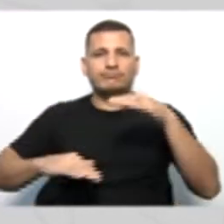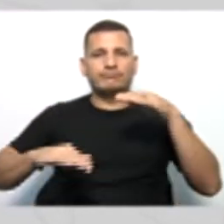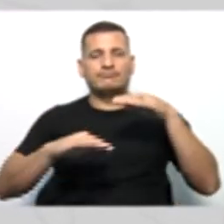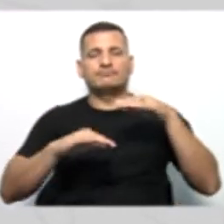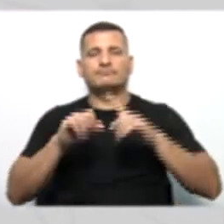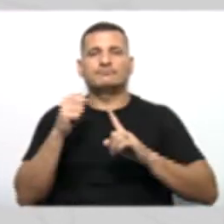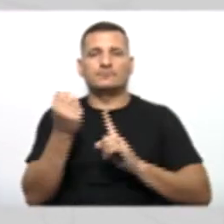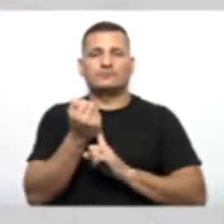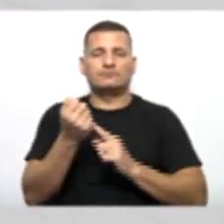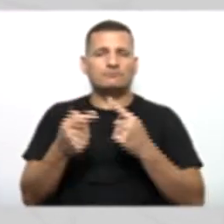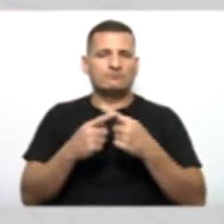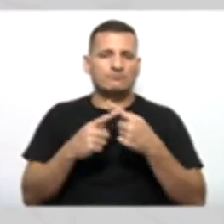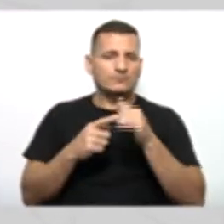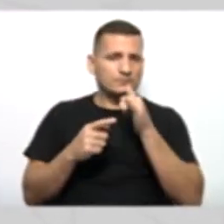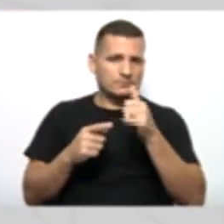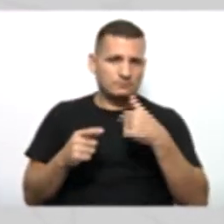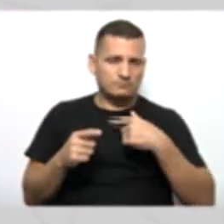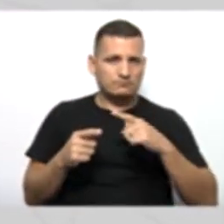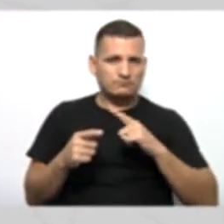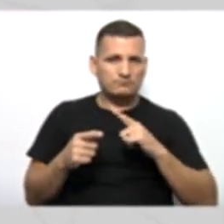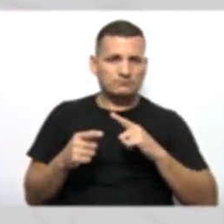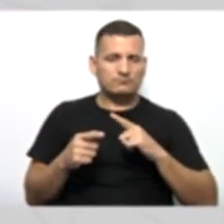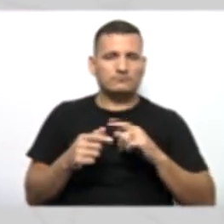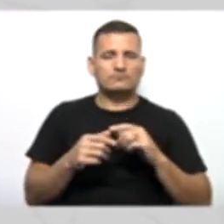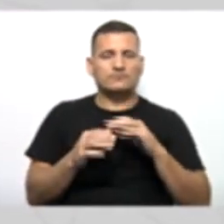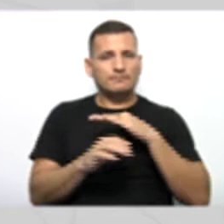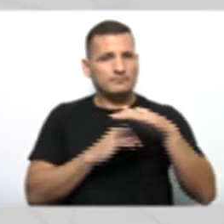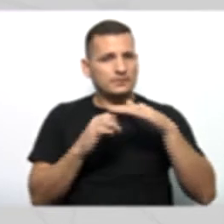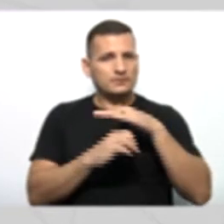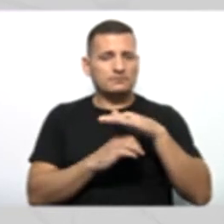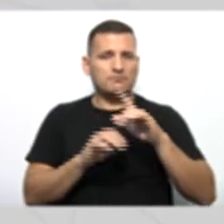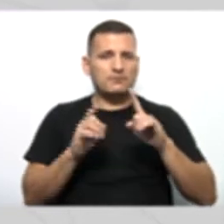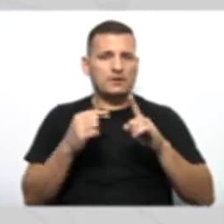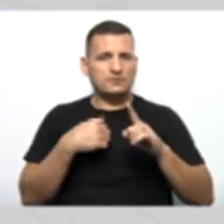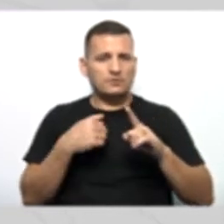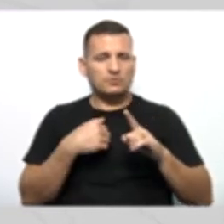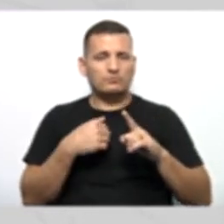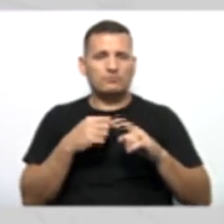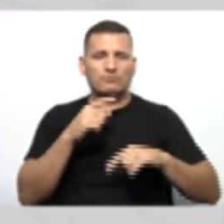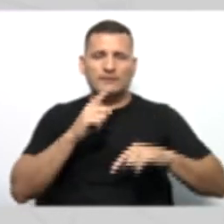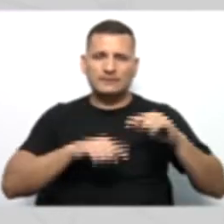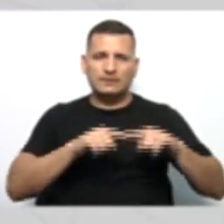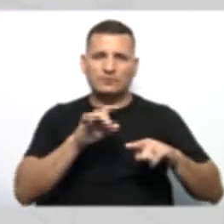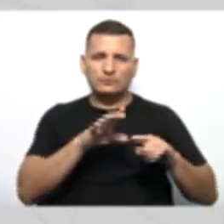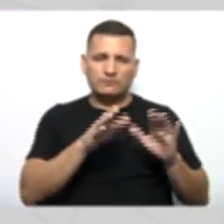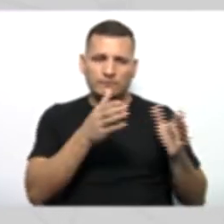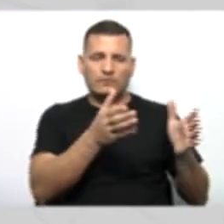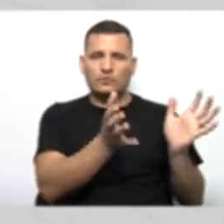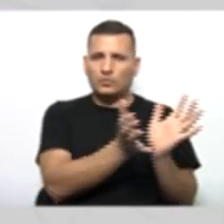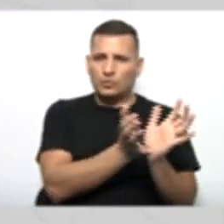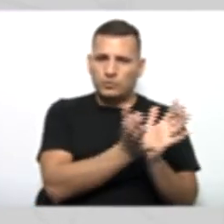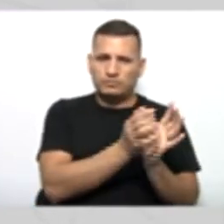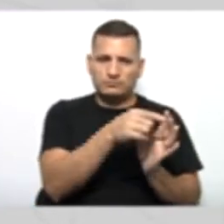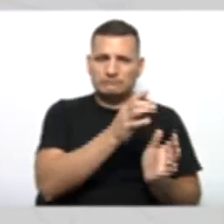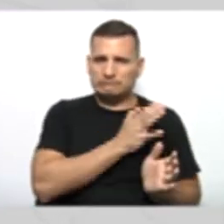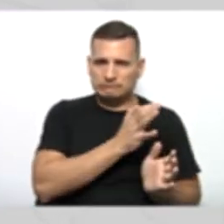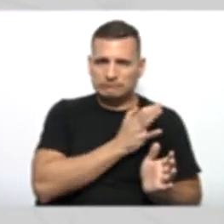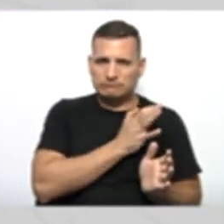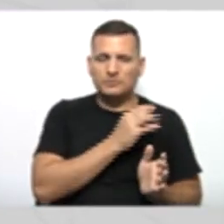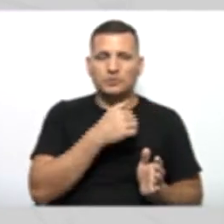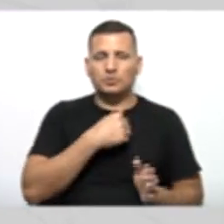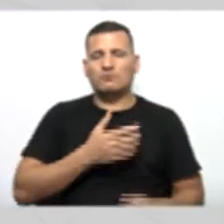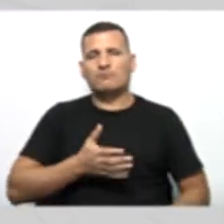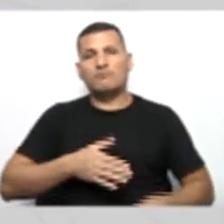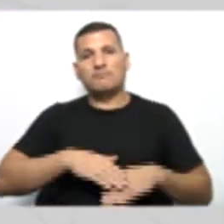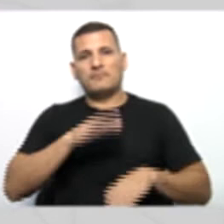empresa e eu vou produzir produtos para quem tem possibilidade de comprá-los para obter lucro, a cada dia eu vou ficar mais